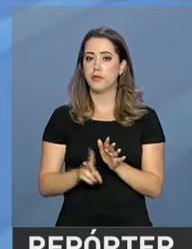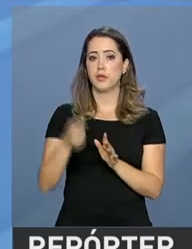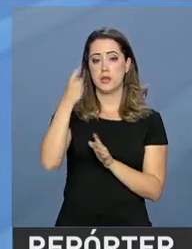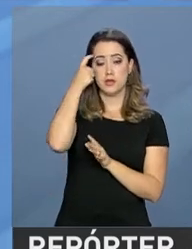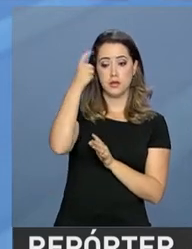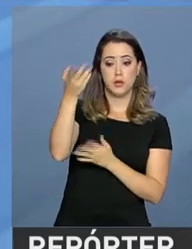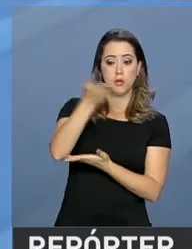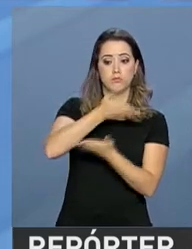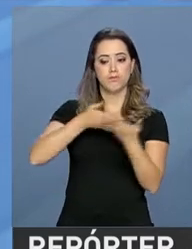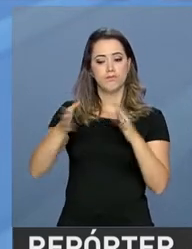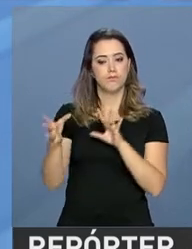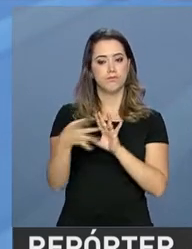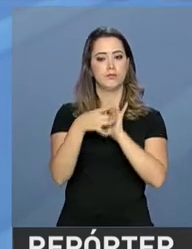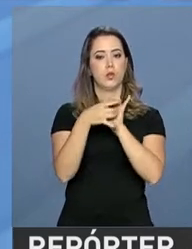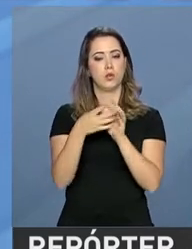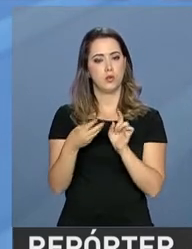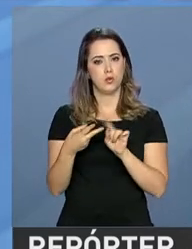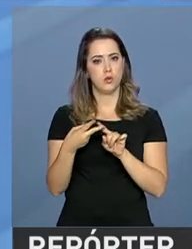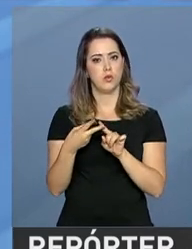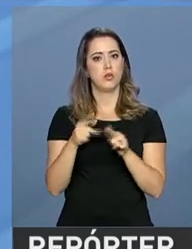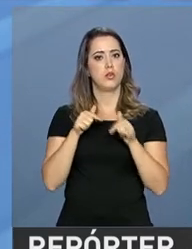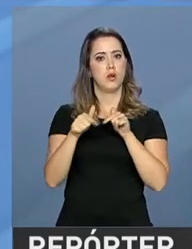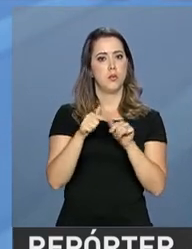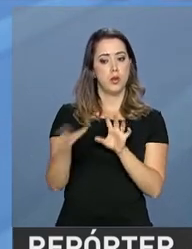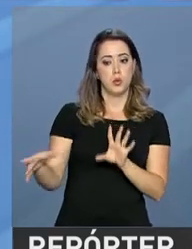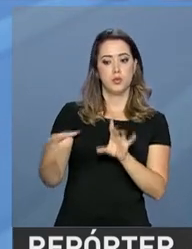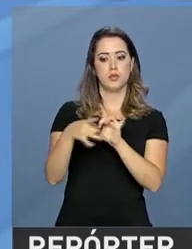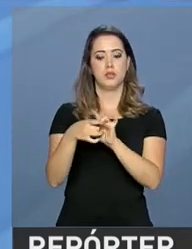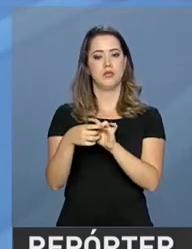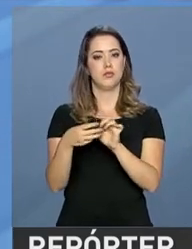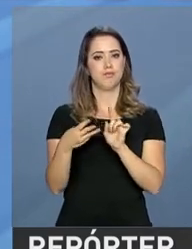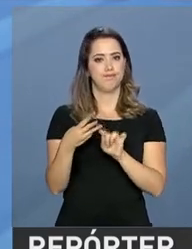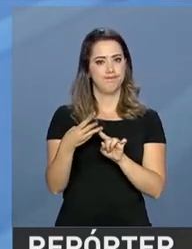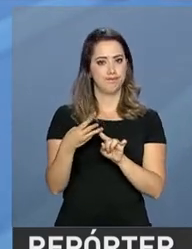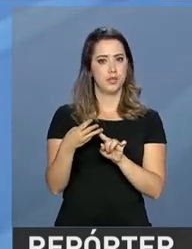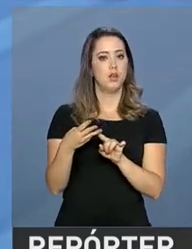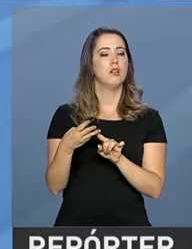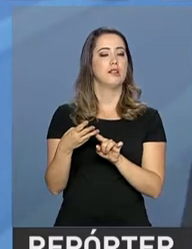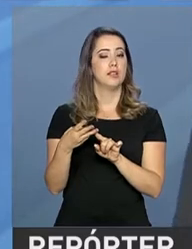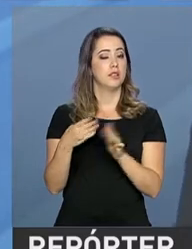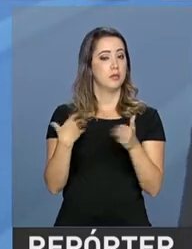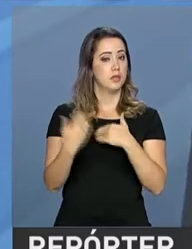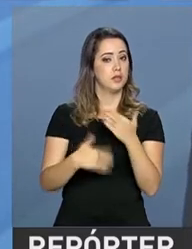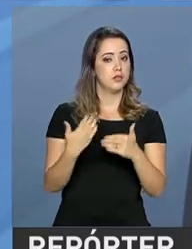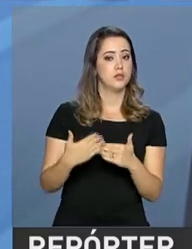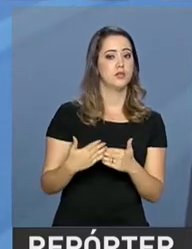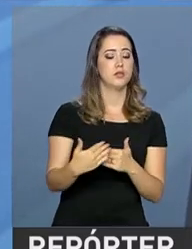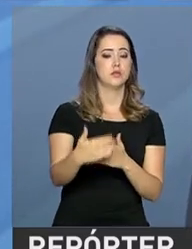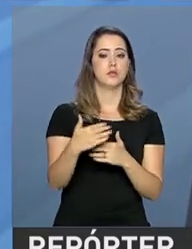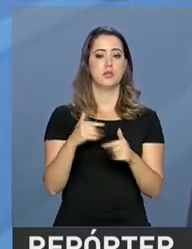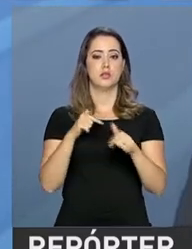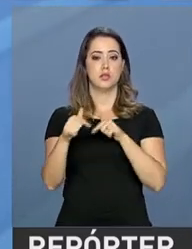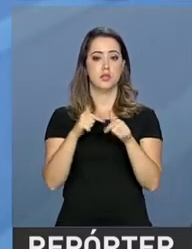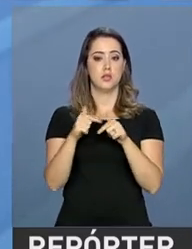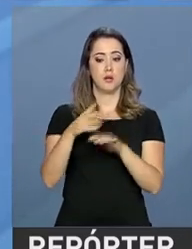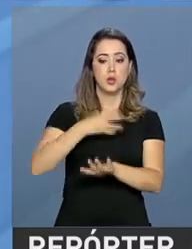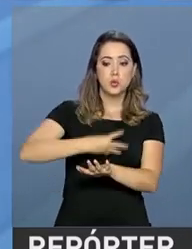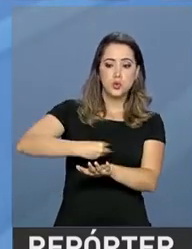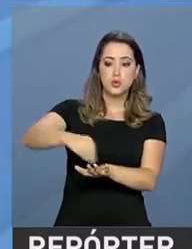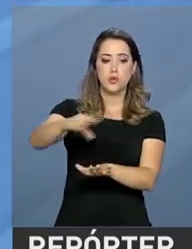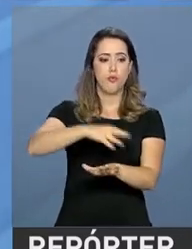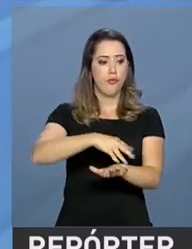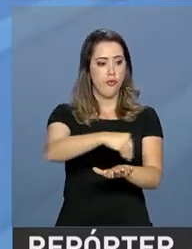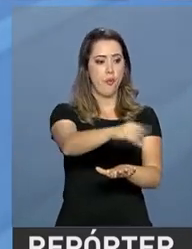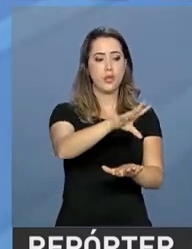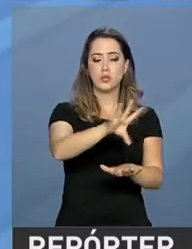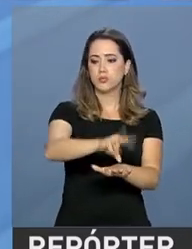pela primeira vez não vão desenvolver operações conjuntas pela primeira vez nós vamos desenvolver mecanismos de informação como tem a saúde com